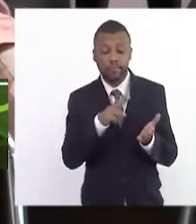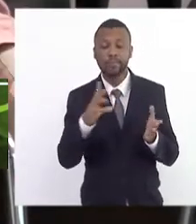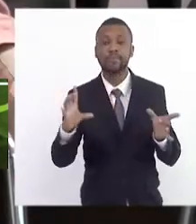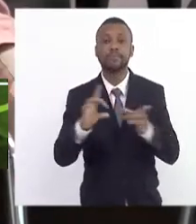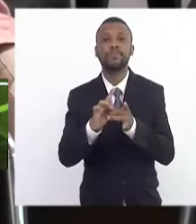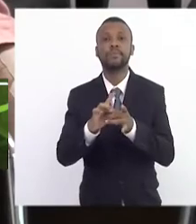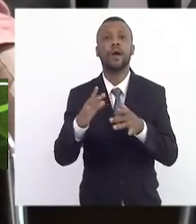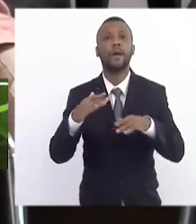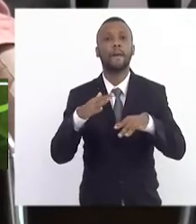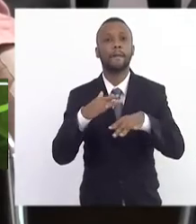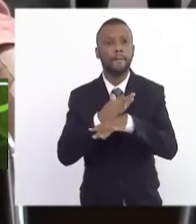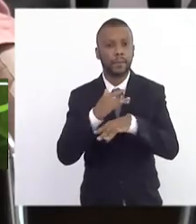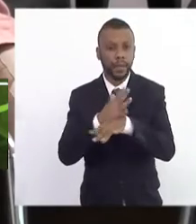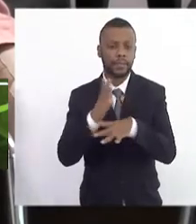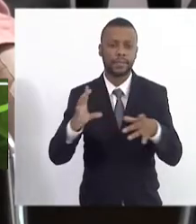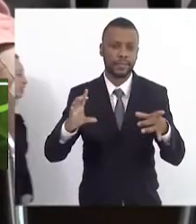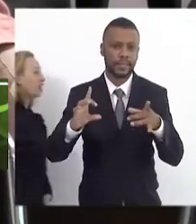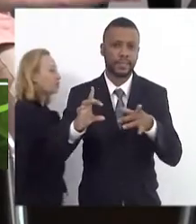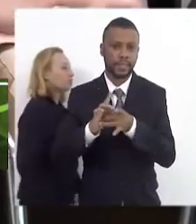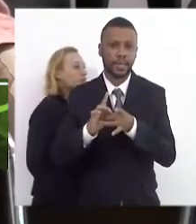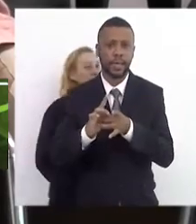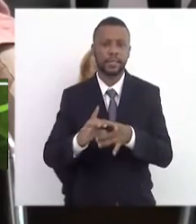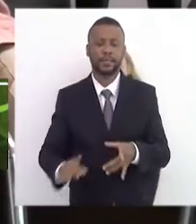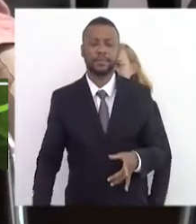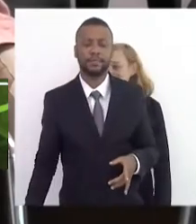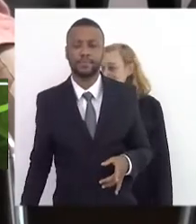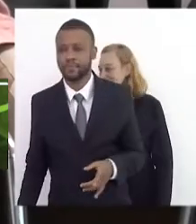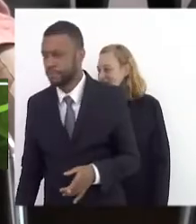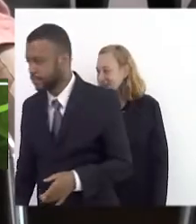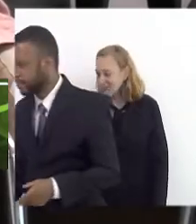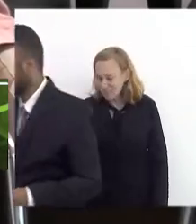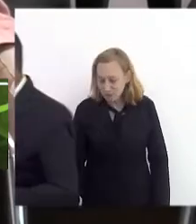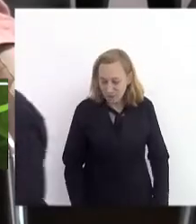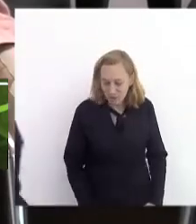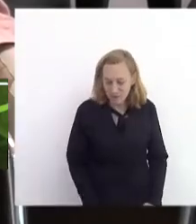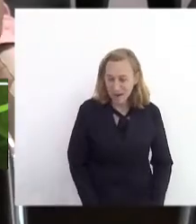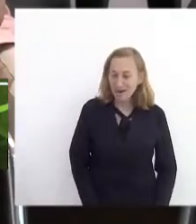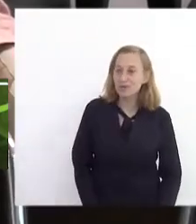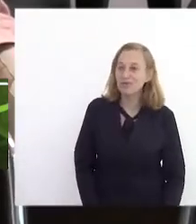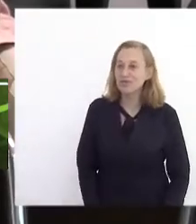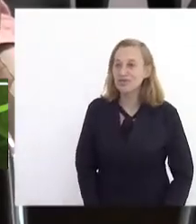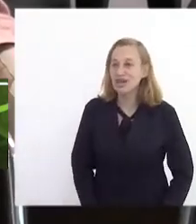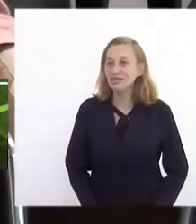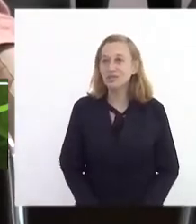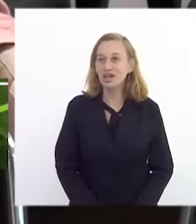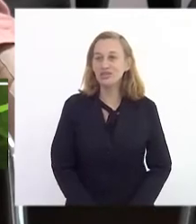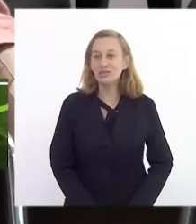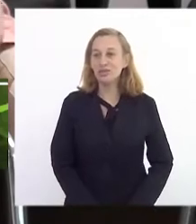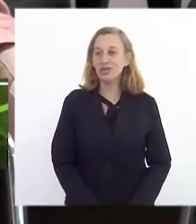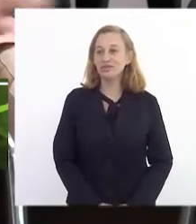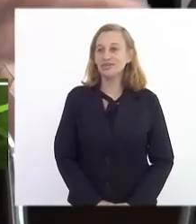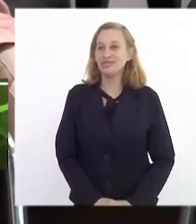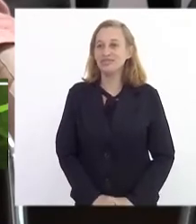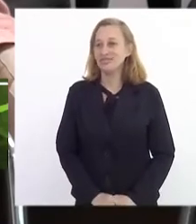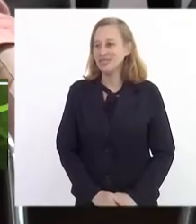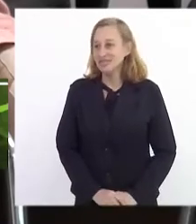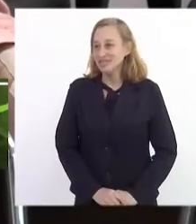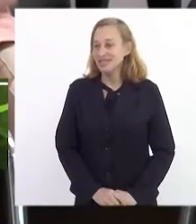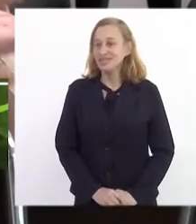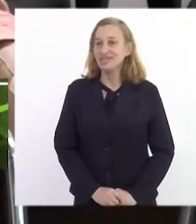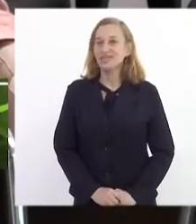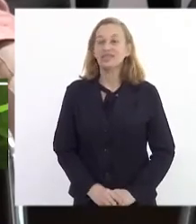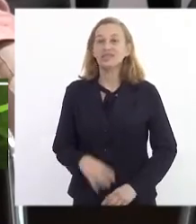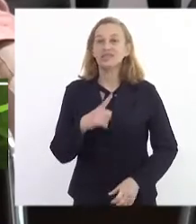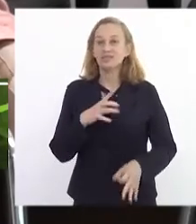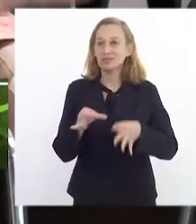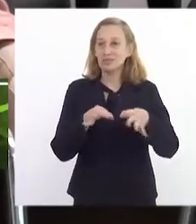Cidades Integradas, né? Aí não foi. Eu até fiz esse questionamento também, porque não estaria sendo considerado, mas aí a resposta foi que ele já existe um